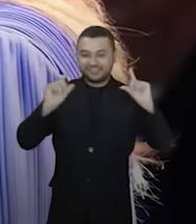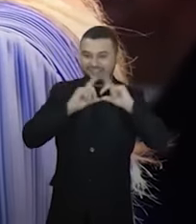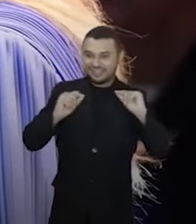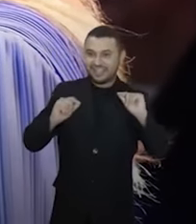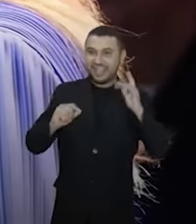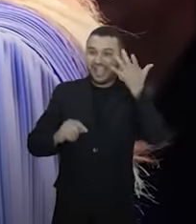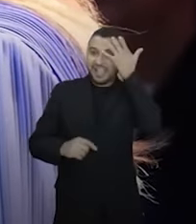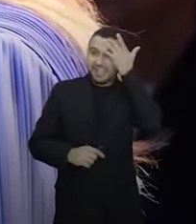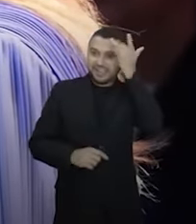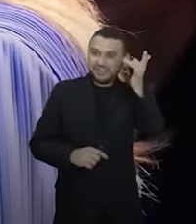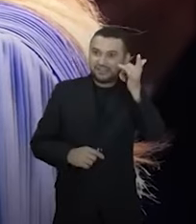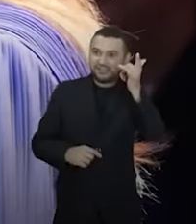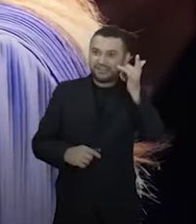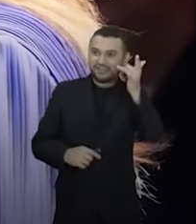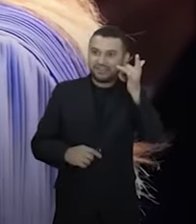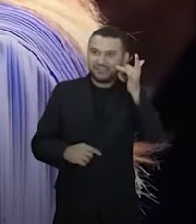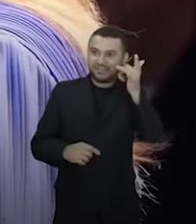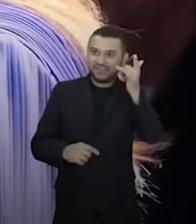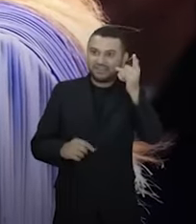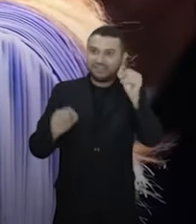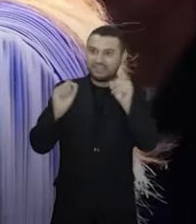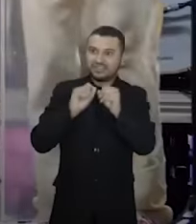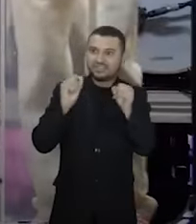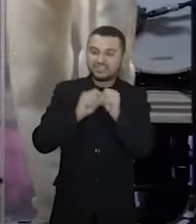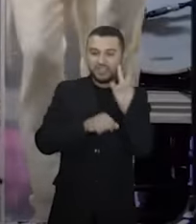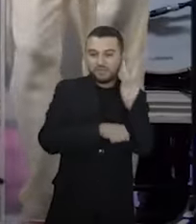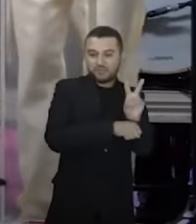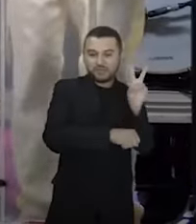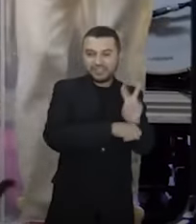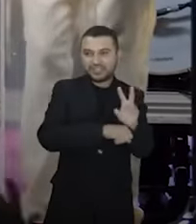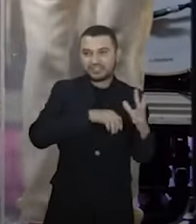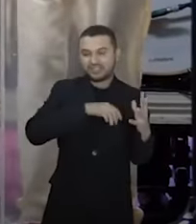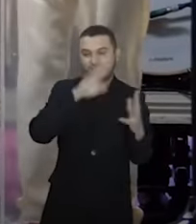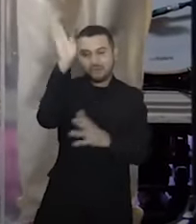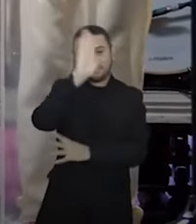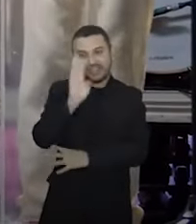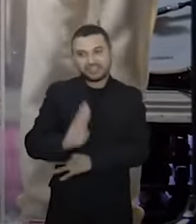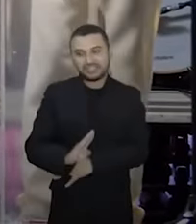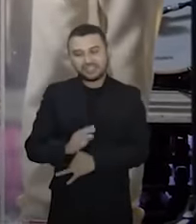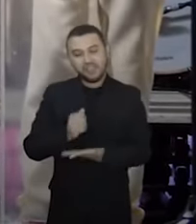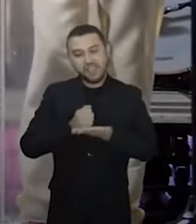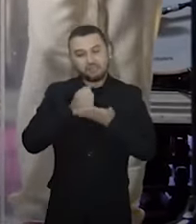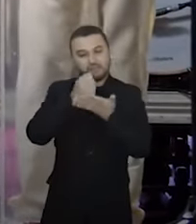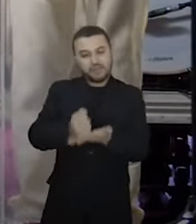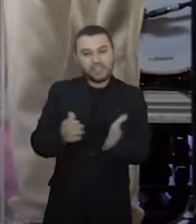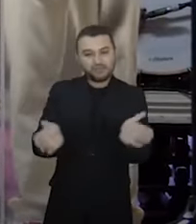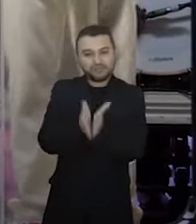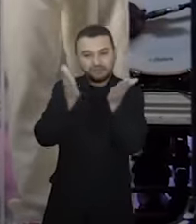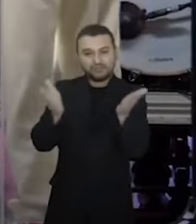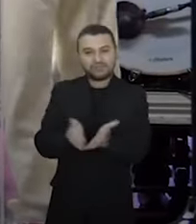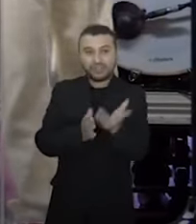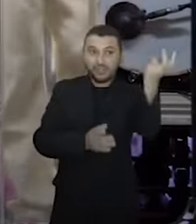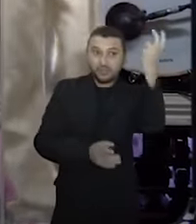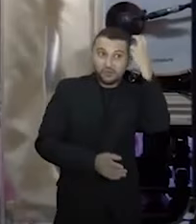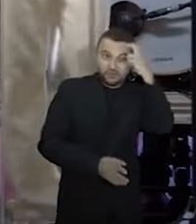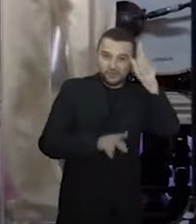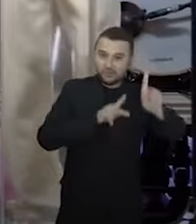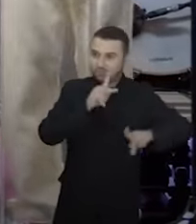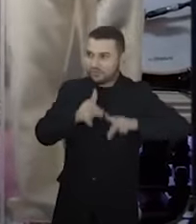é vigília, guardando o Brasil mais pobre. É cultura popular,